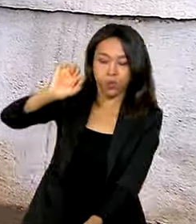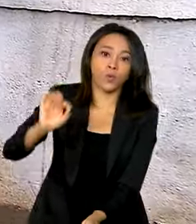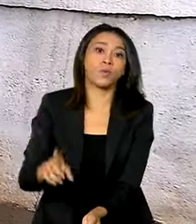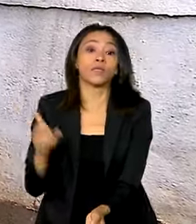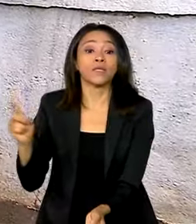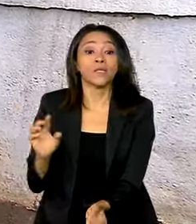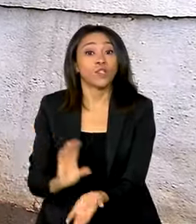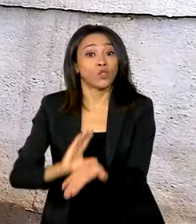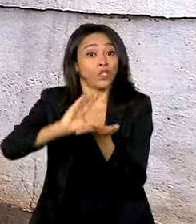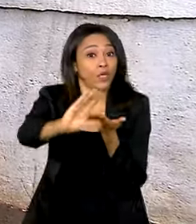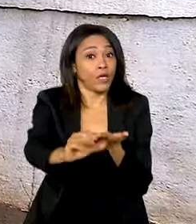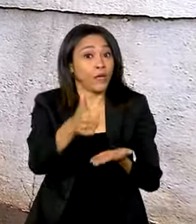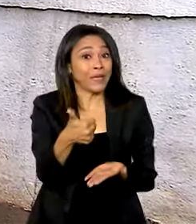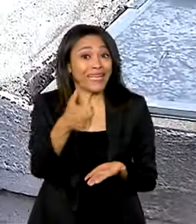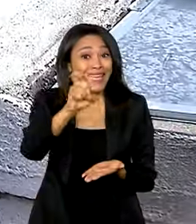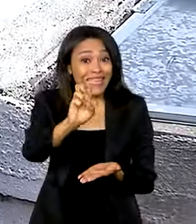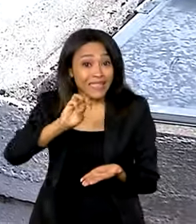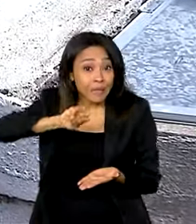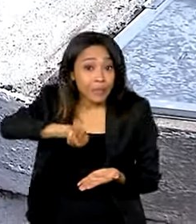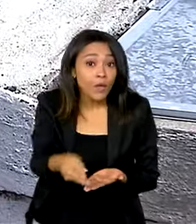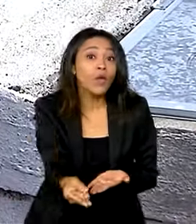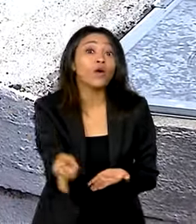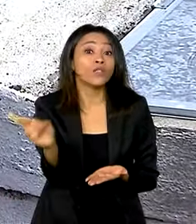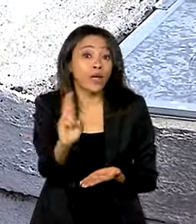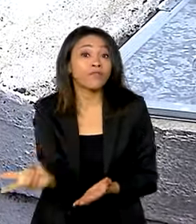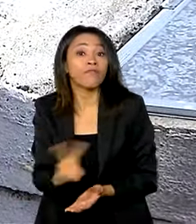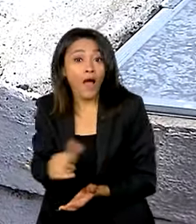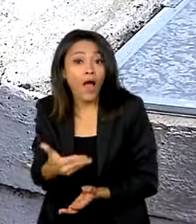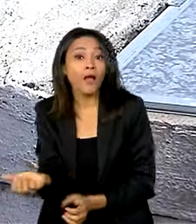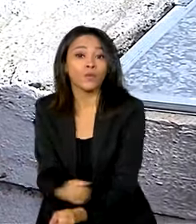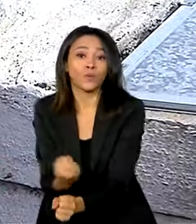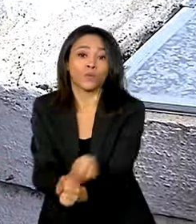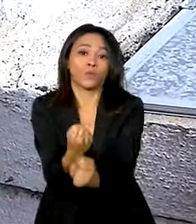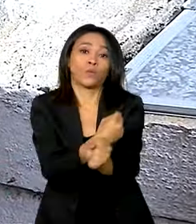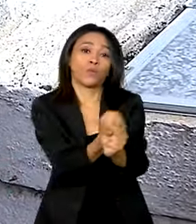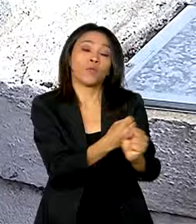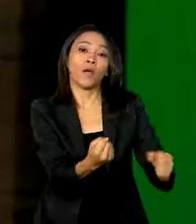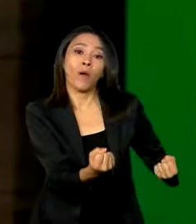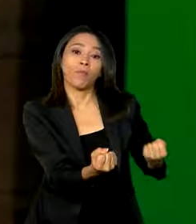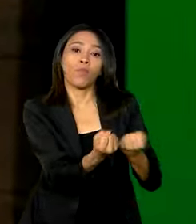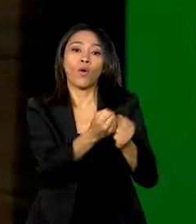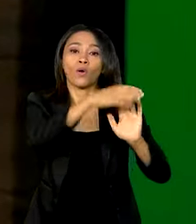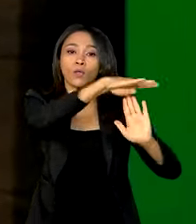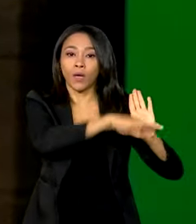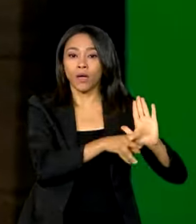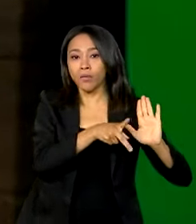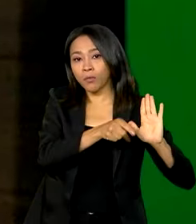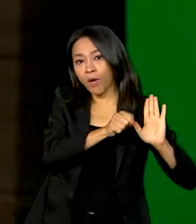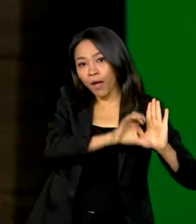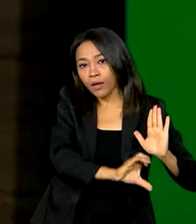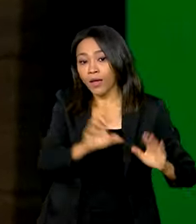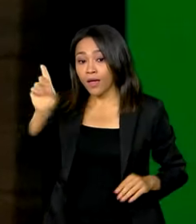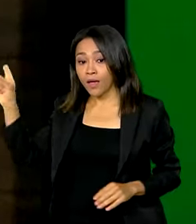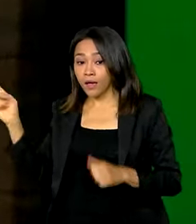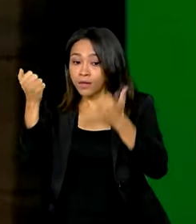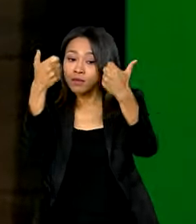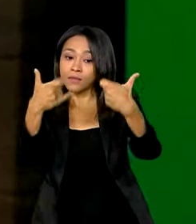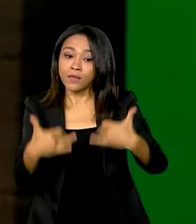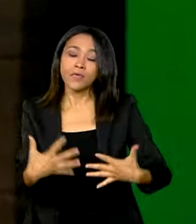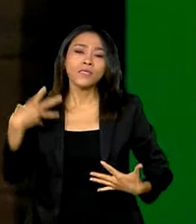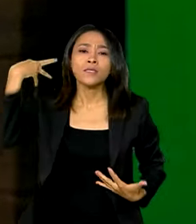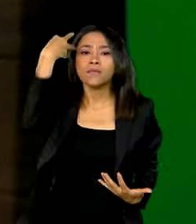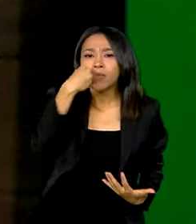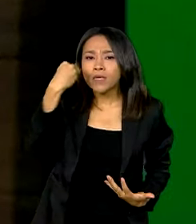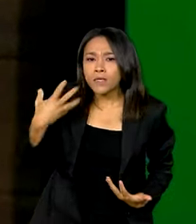de 15 milhões de reais que será feito com recursos do PAC. É uma experiência extraordinária da